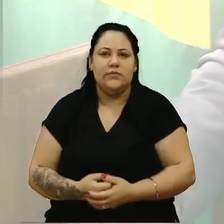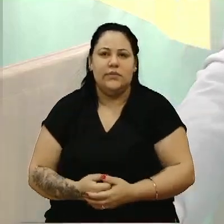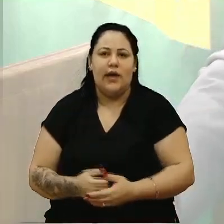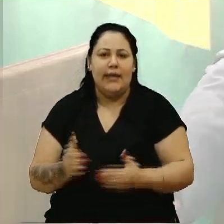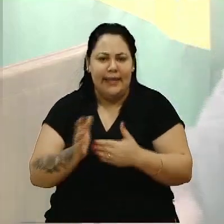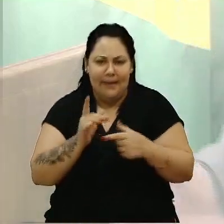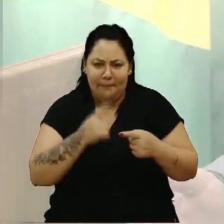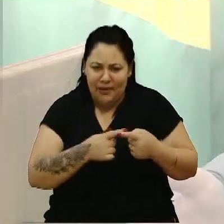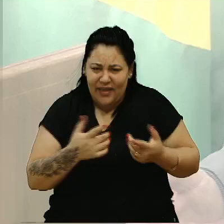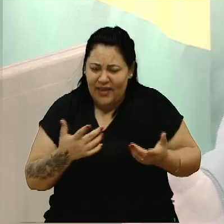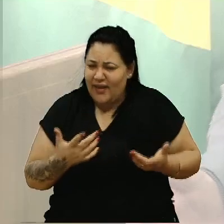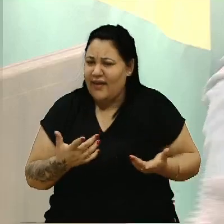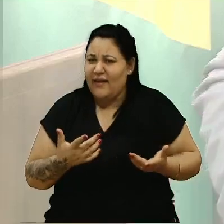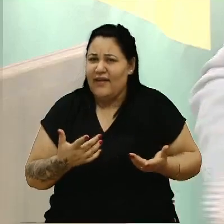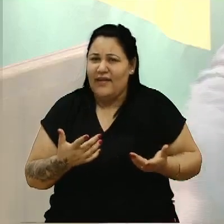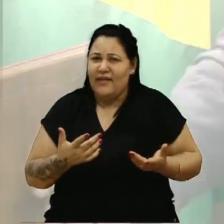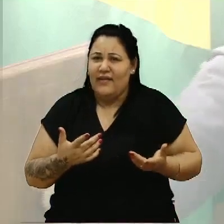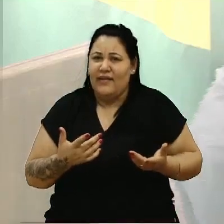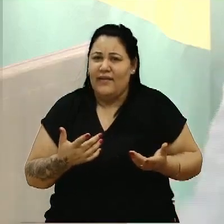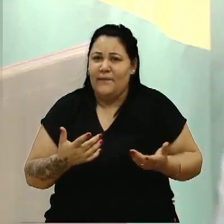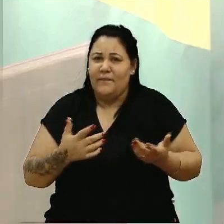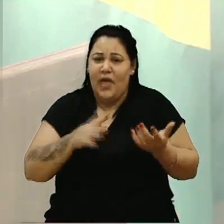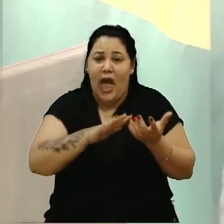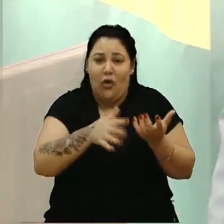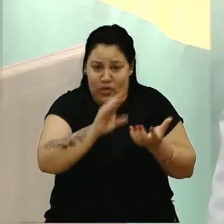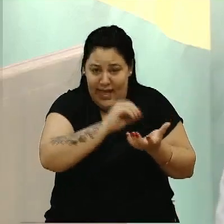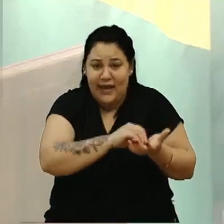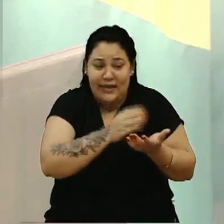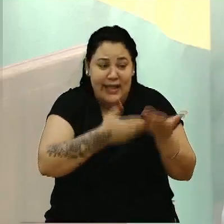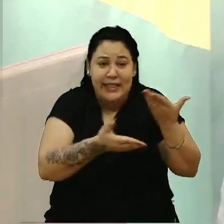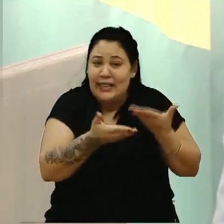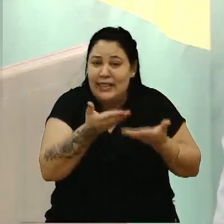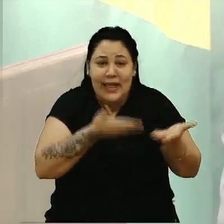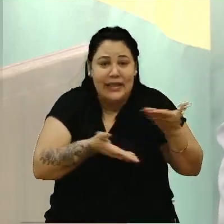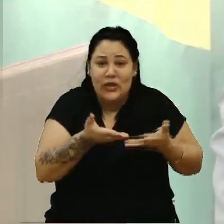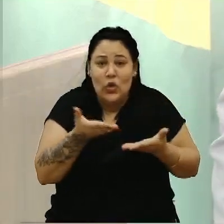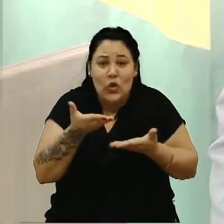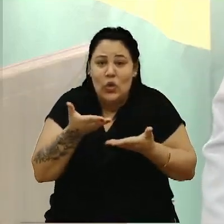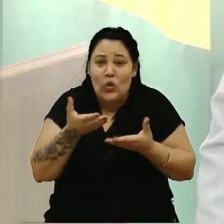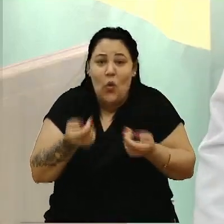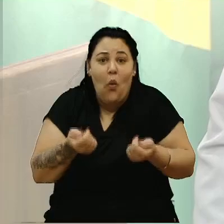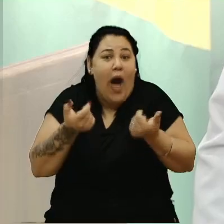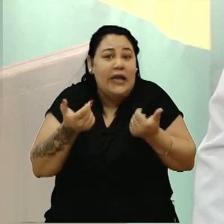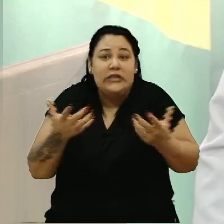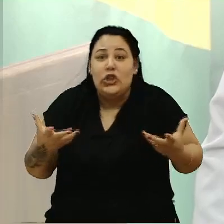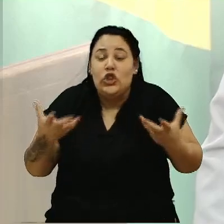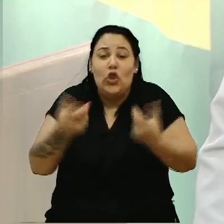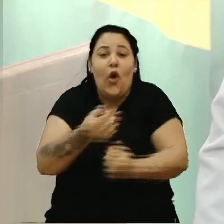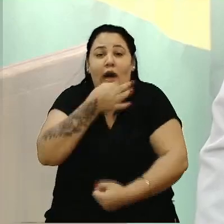estão abraçando quase tudo na cidade, não sei como é que vão dar conta, mas enfim. Então, Cid, em nome